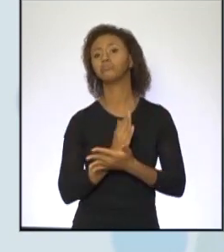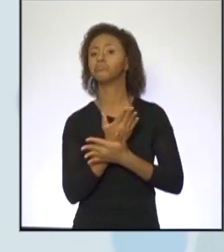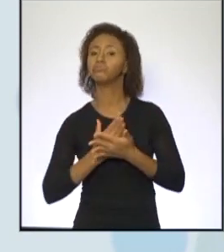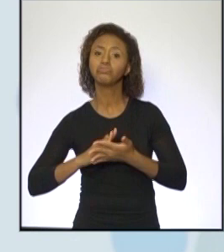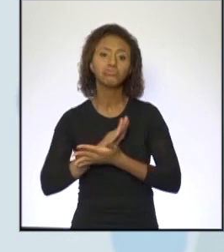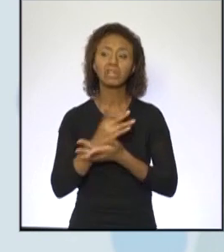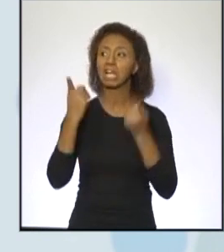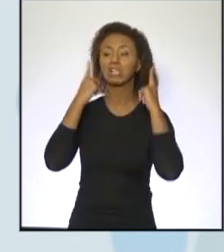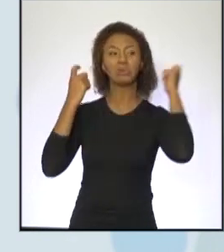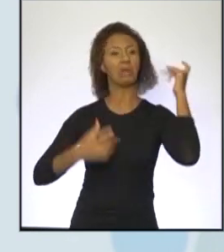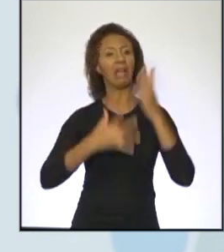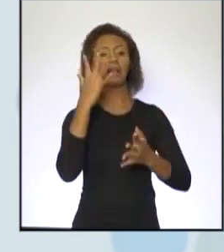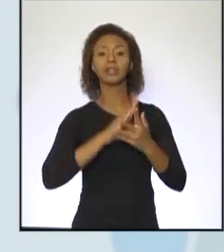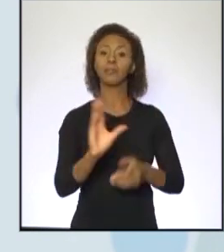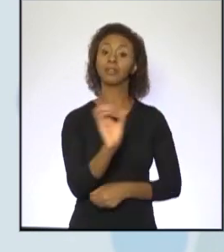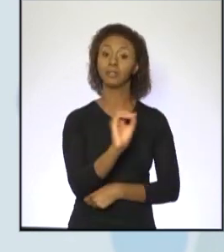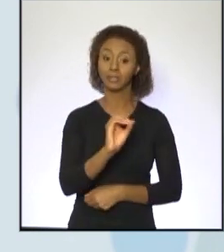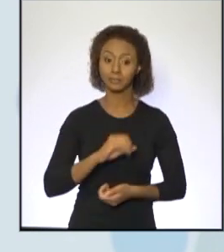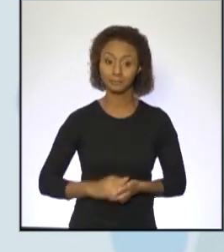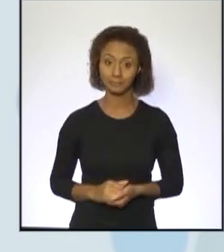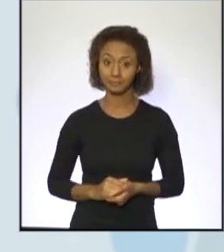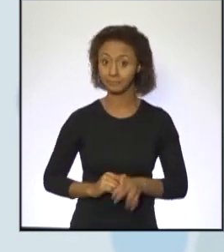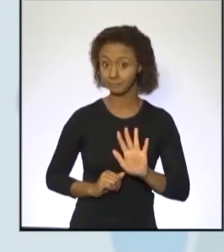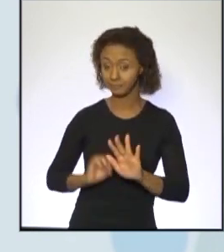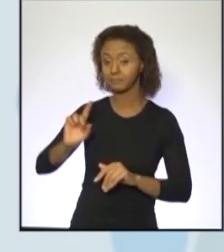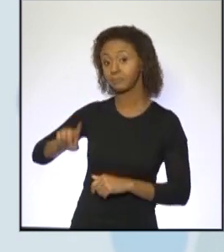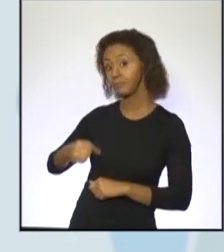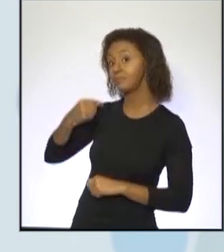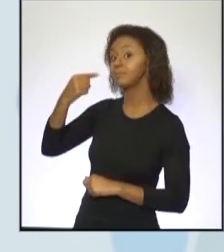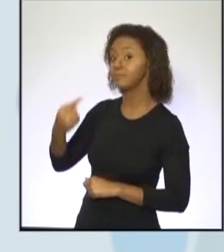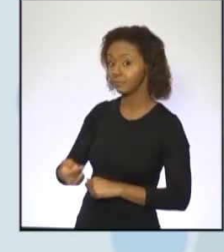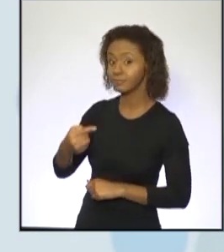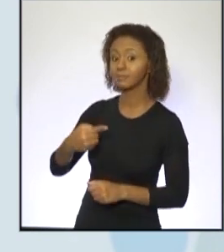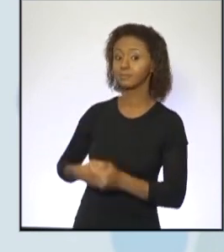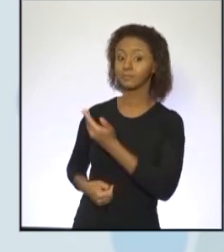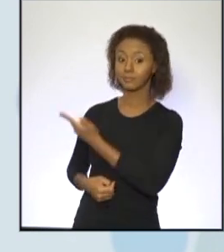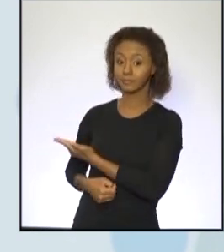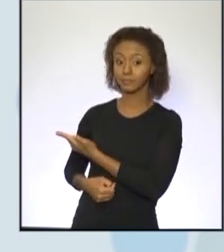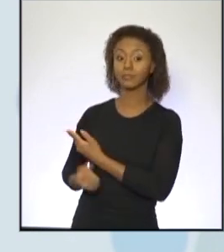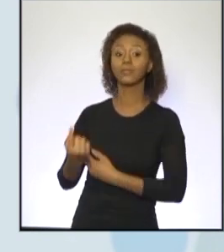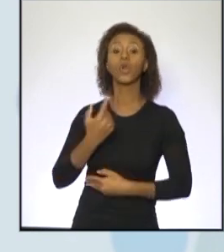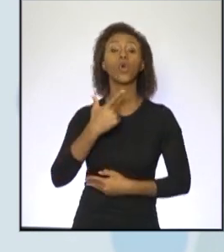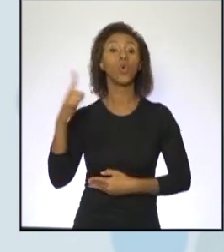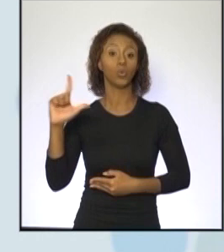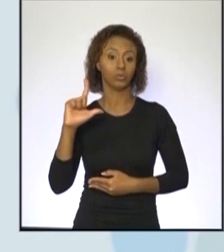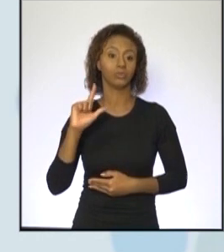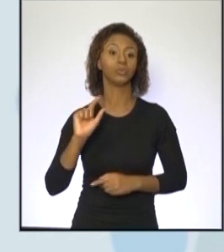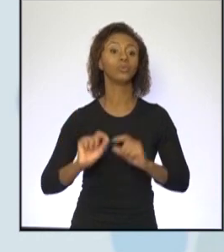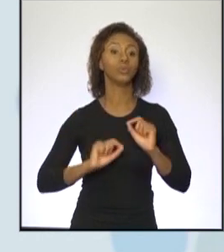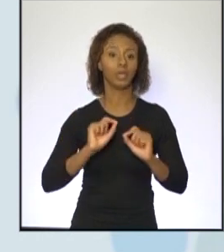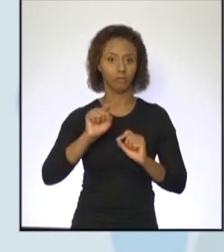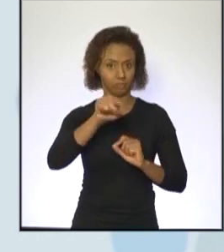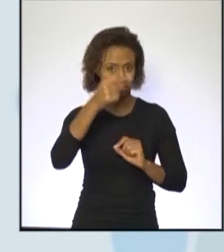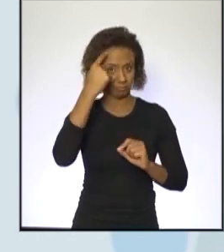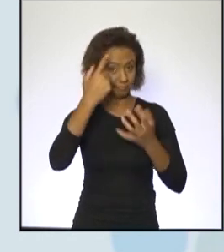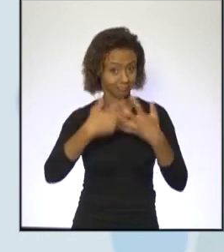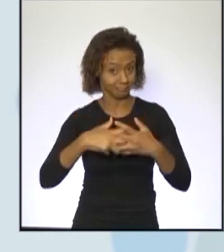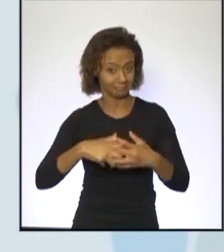poluição sonora. No próximo, nós temos mais uma reflexão. Tá? Vamos